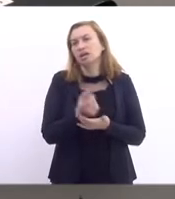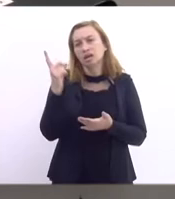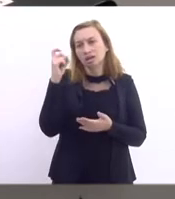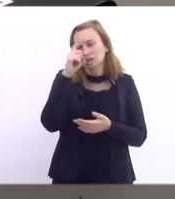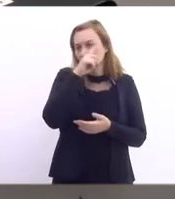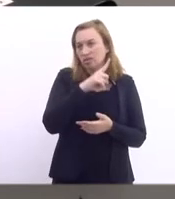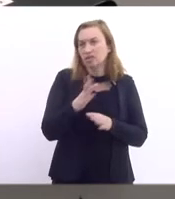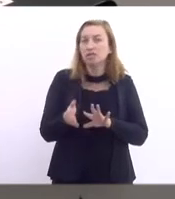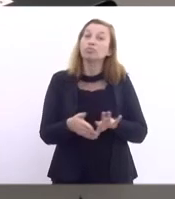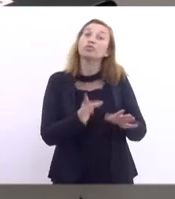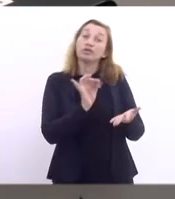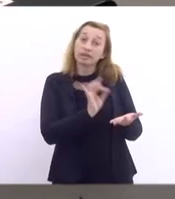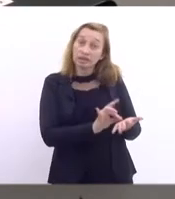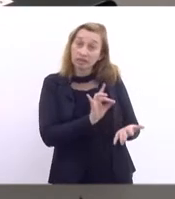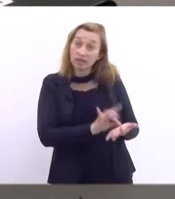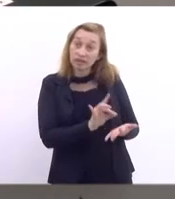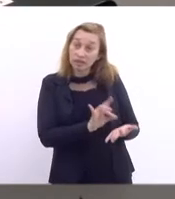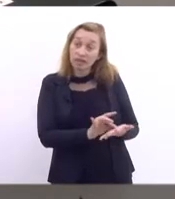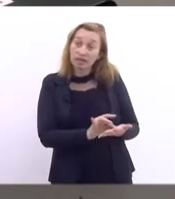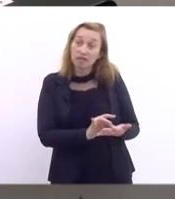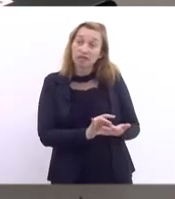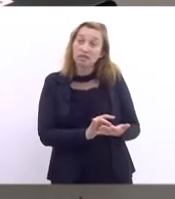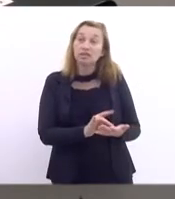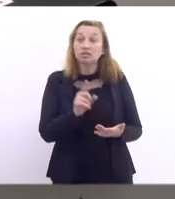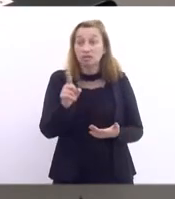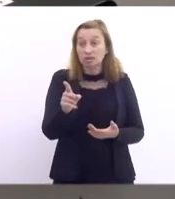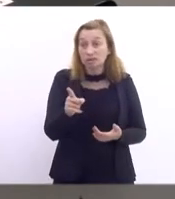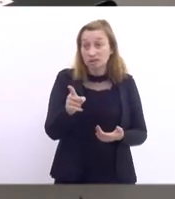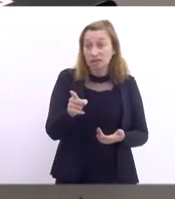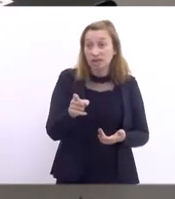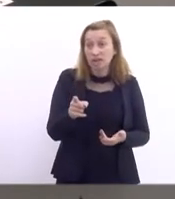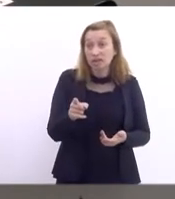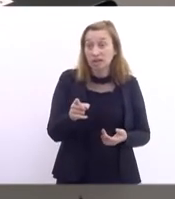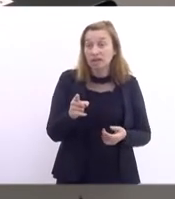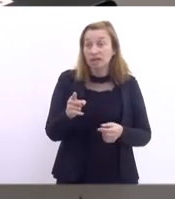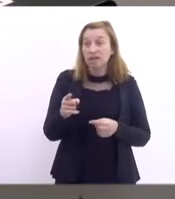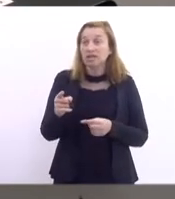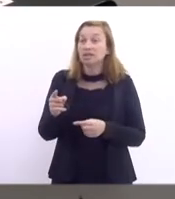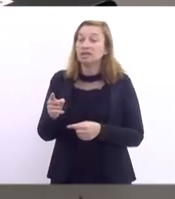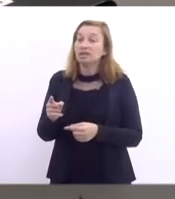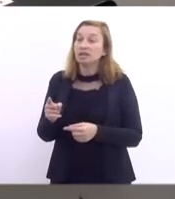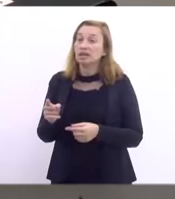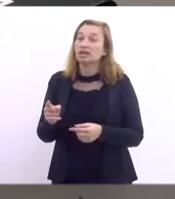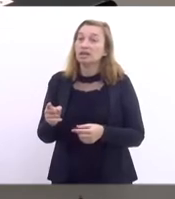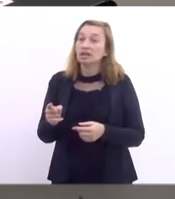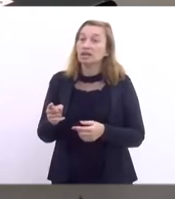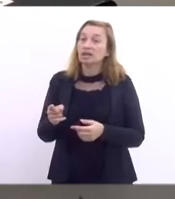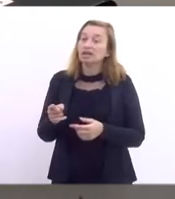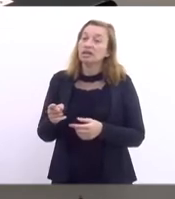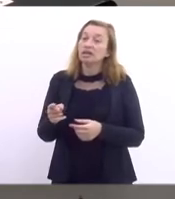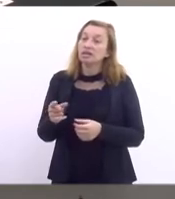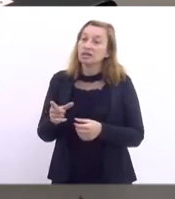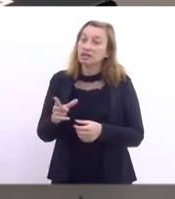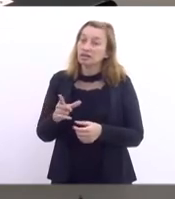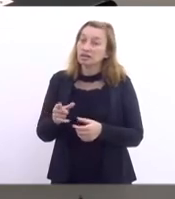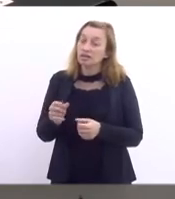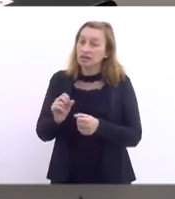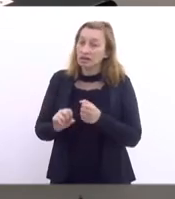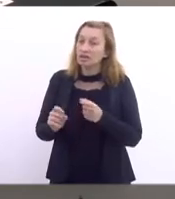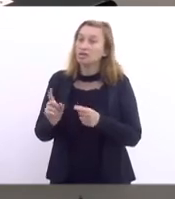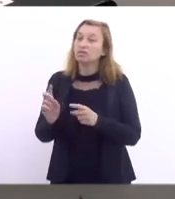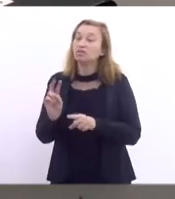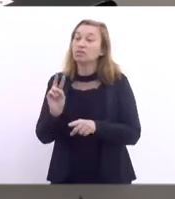porque no fundo no fundo também você tá contraindo dívidas para o outro governo pagar né Principalmente o último ano